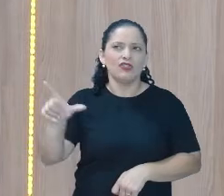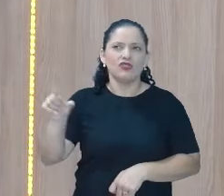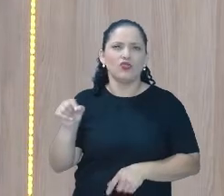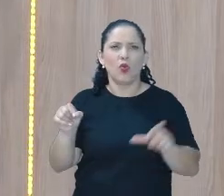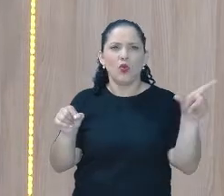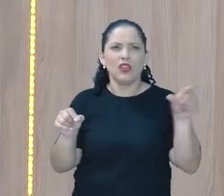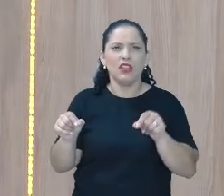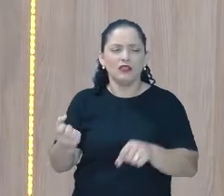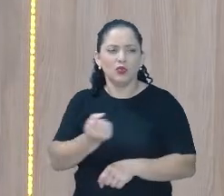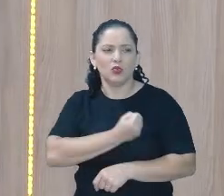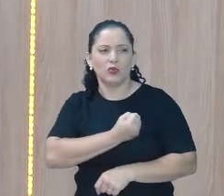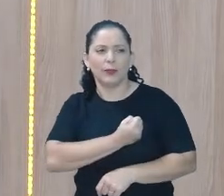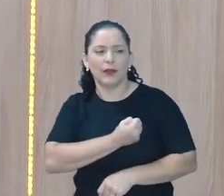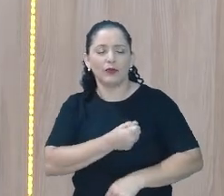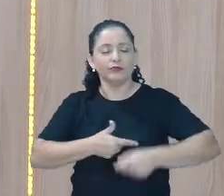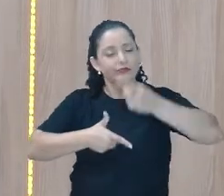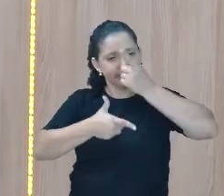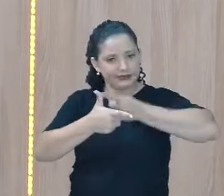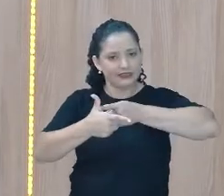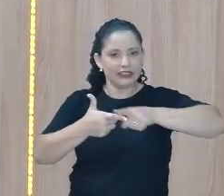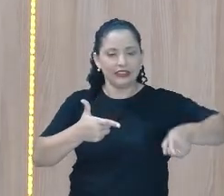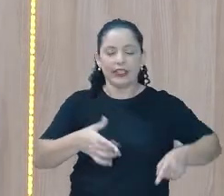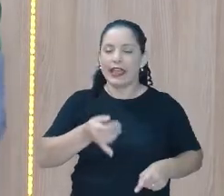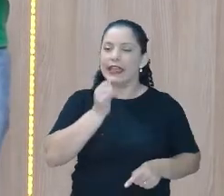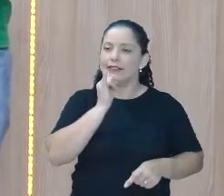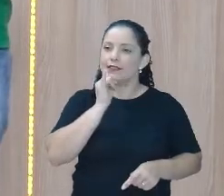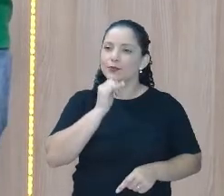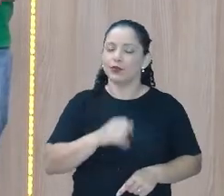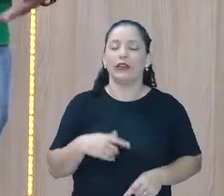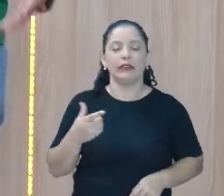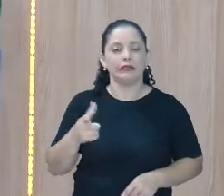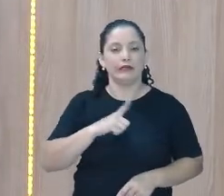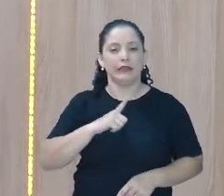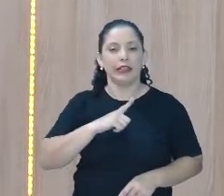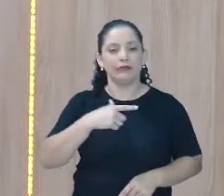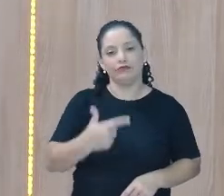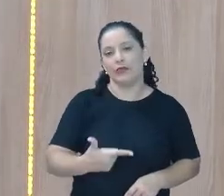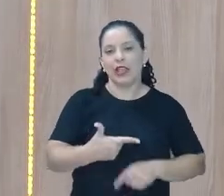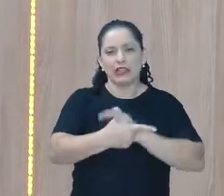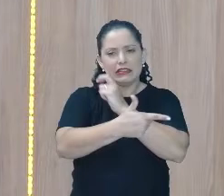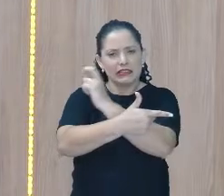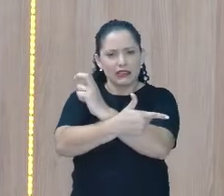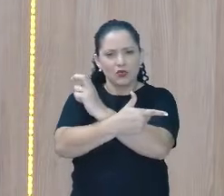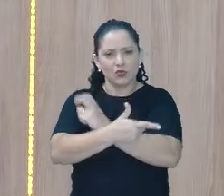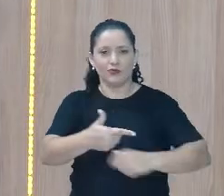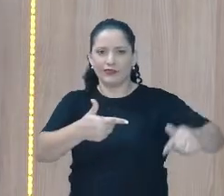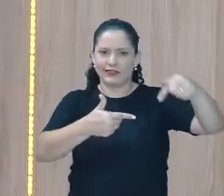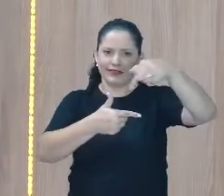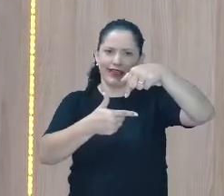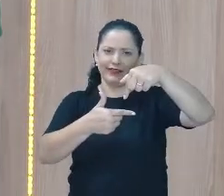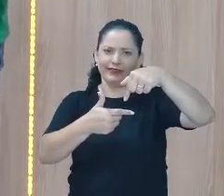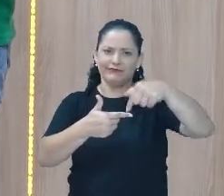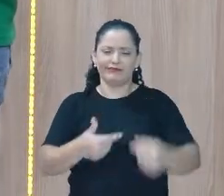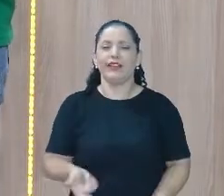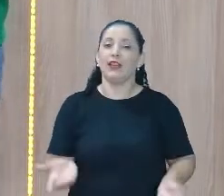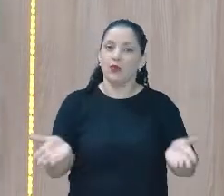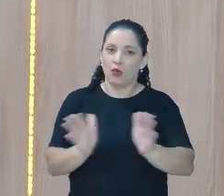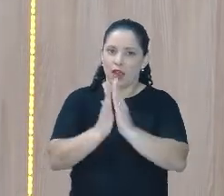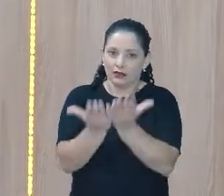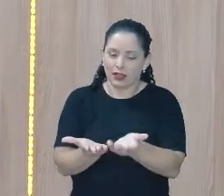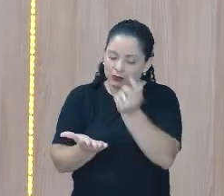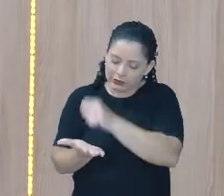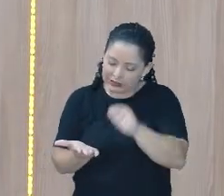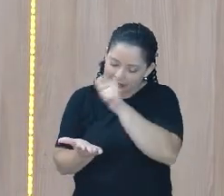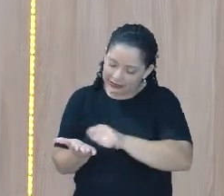tá? Eu quero dividir 5 por 7. Pegue o caderno e divida aí nos mesmos moldes que eu